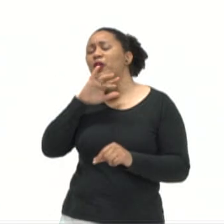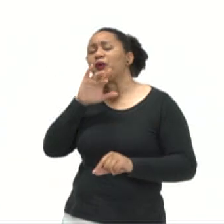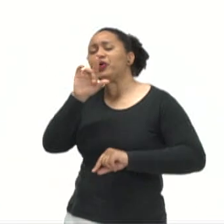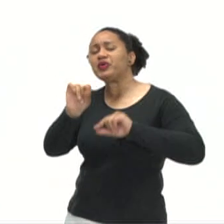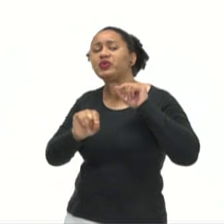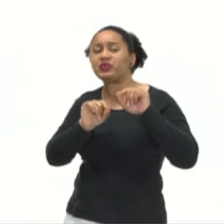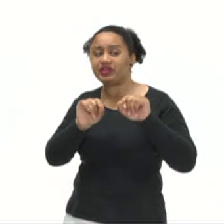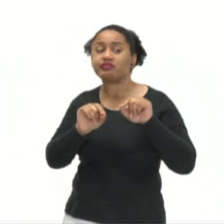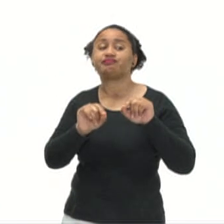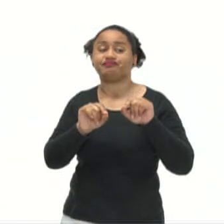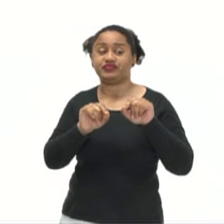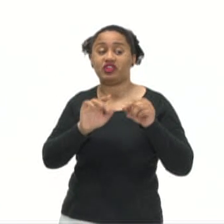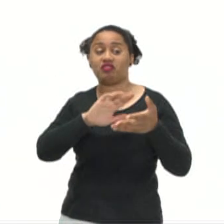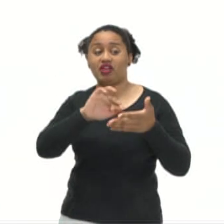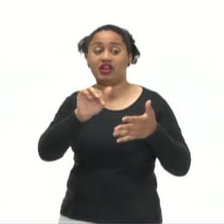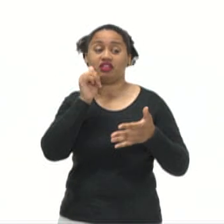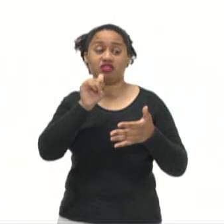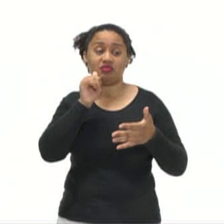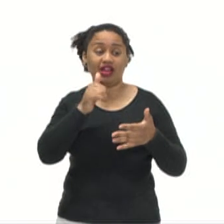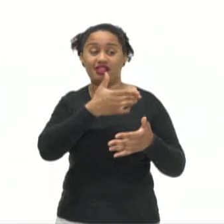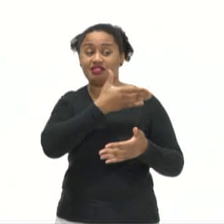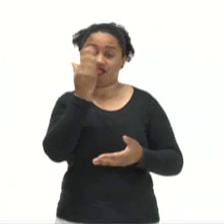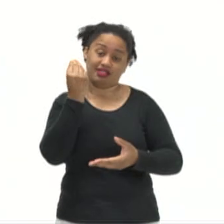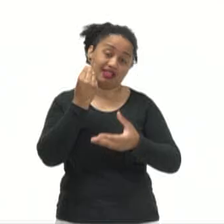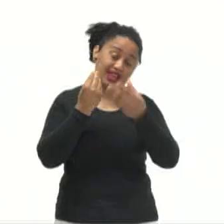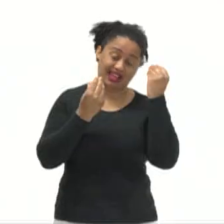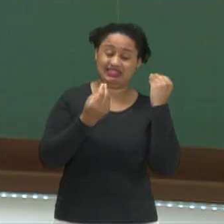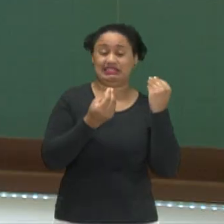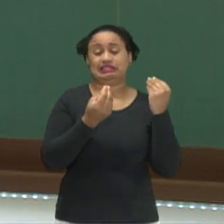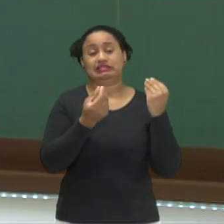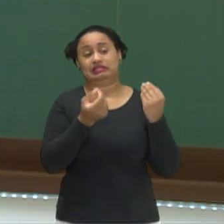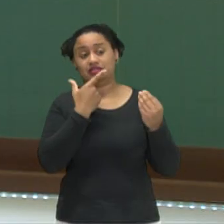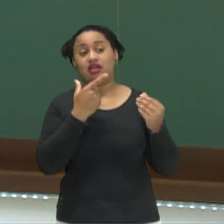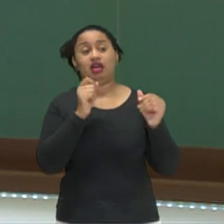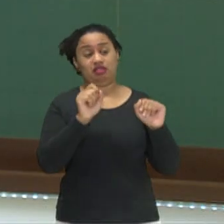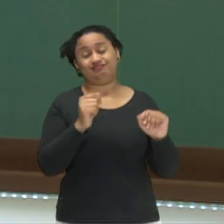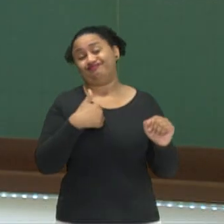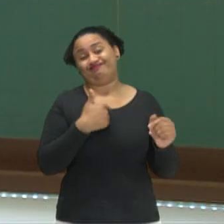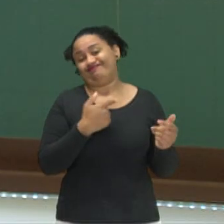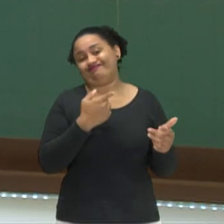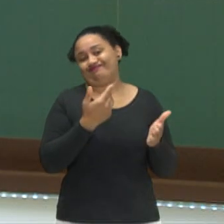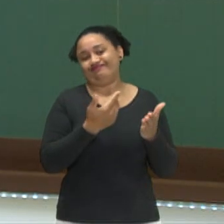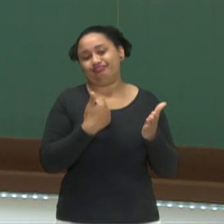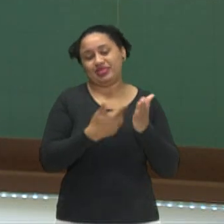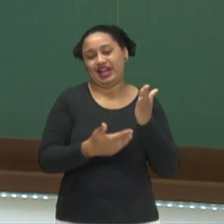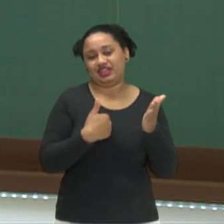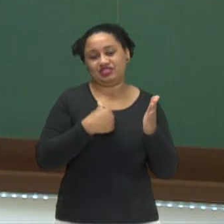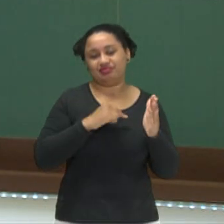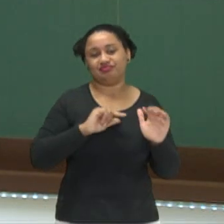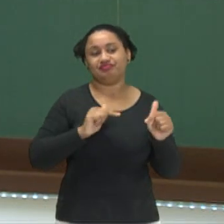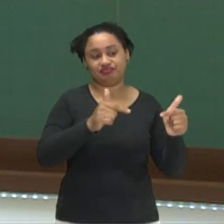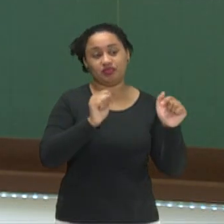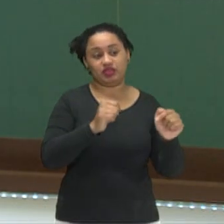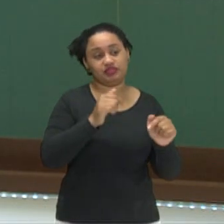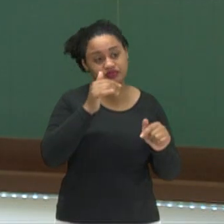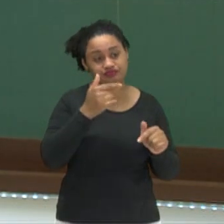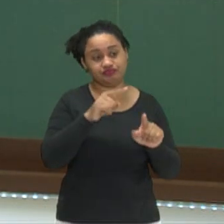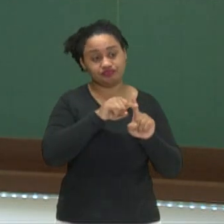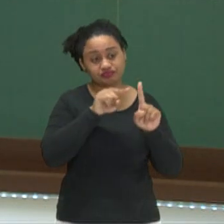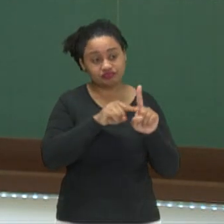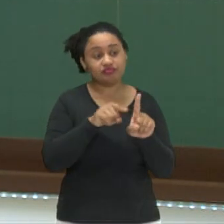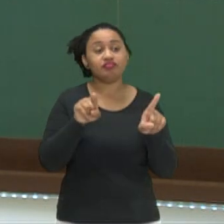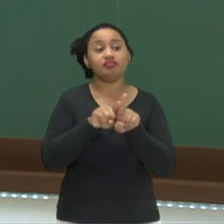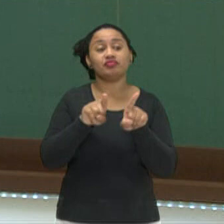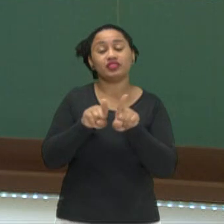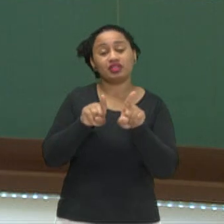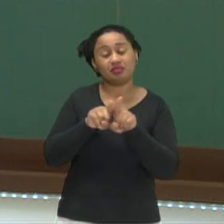desvantajoso? Muitas mulheres acabam esquecendo, tomando errado, e aí a eficácia cai, né? Ela pode engravidar. E,